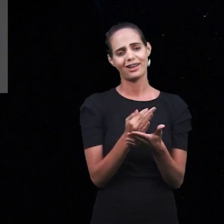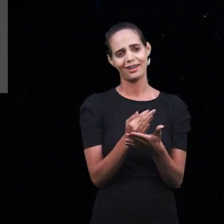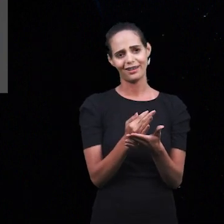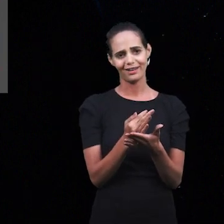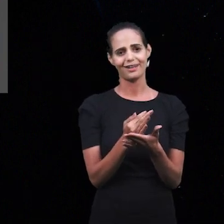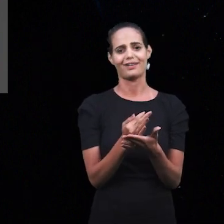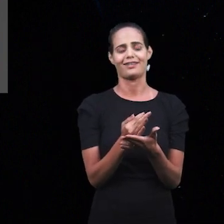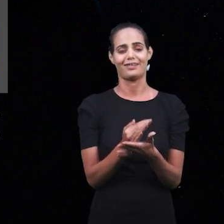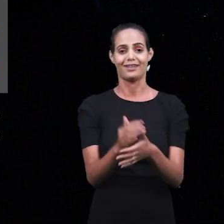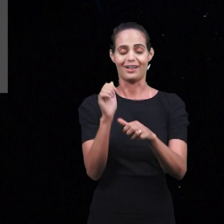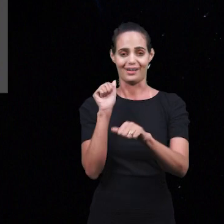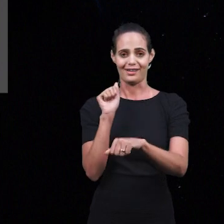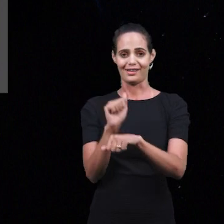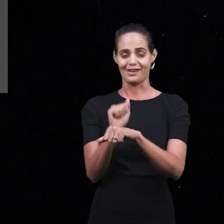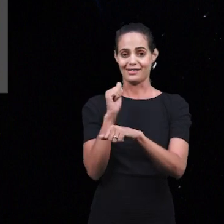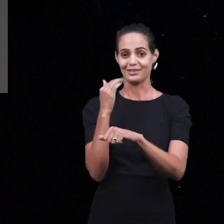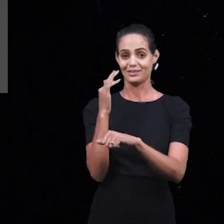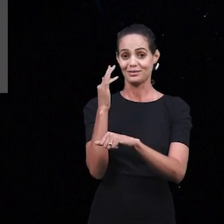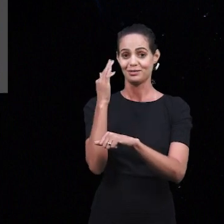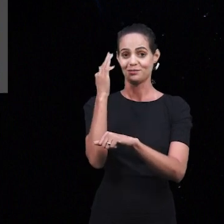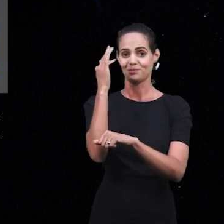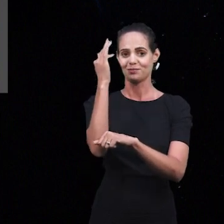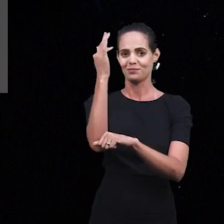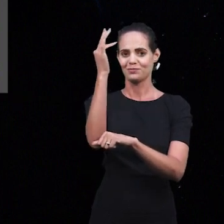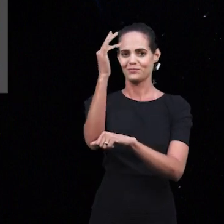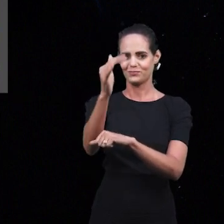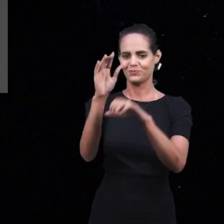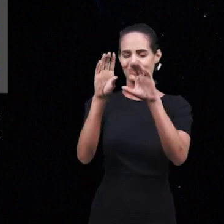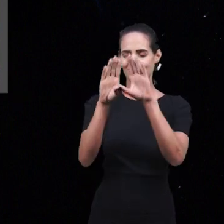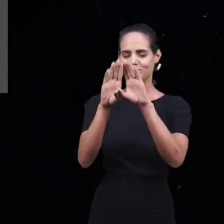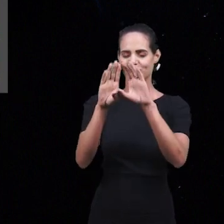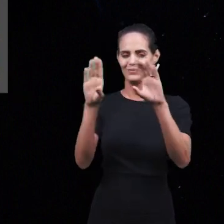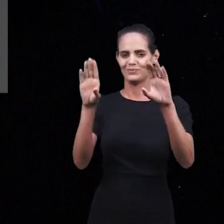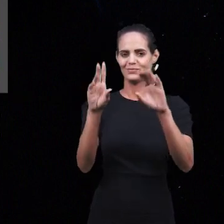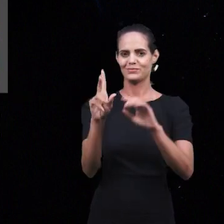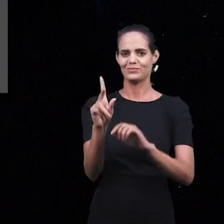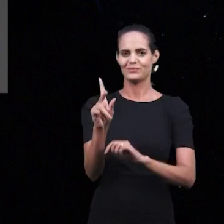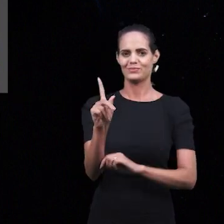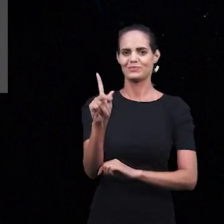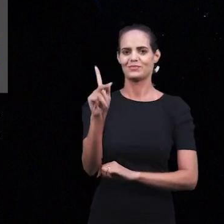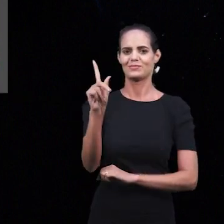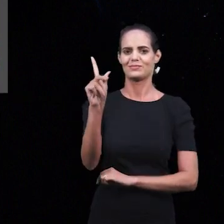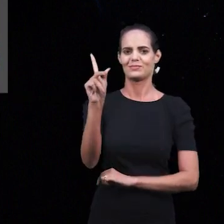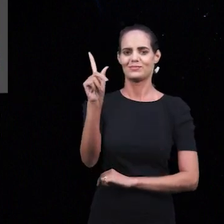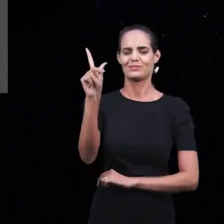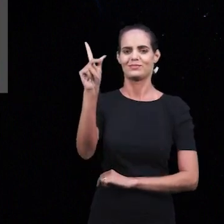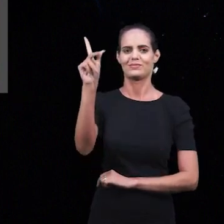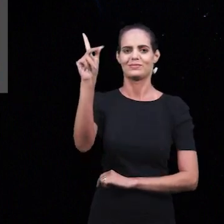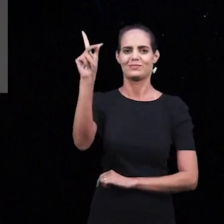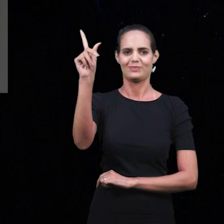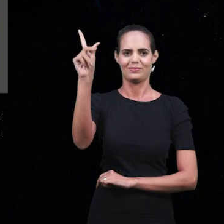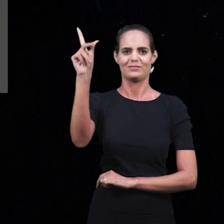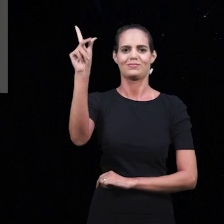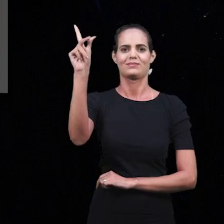a esperança do porvir.